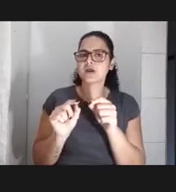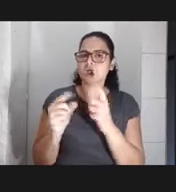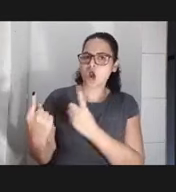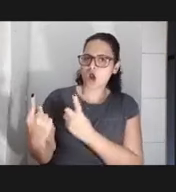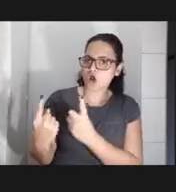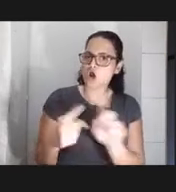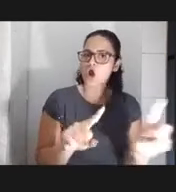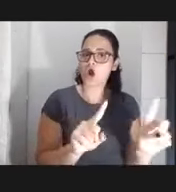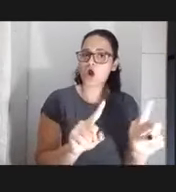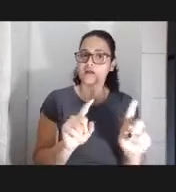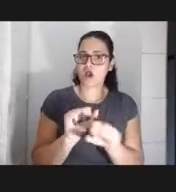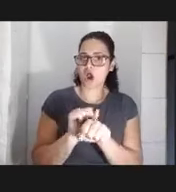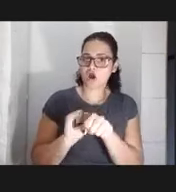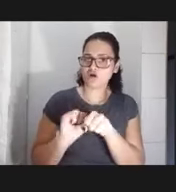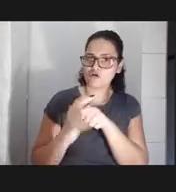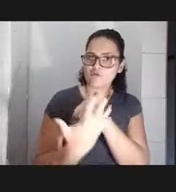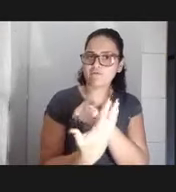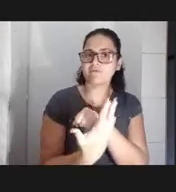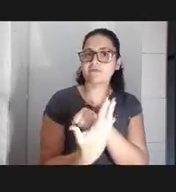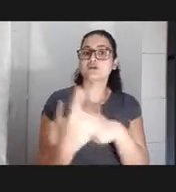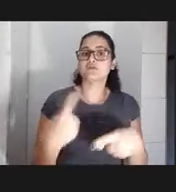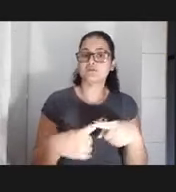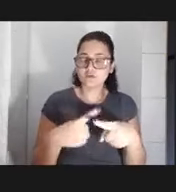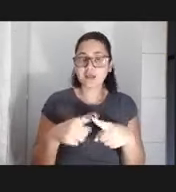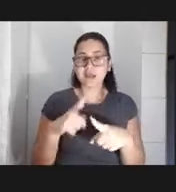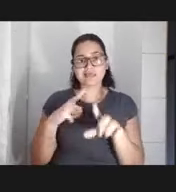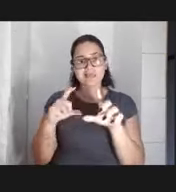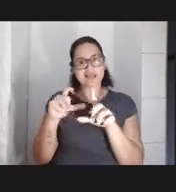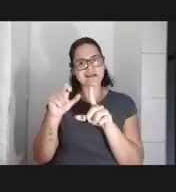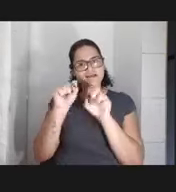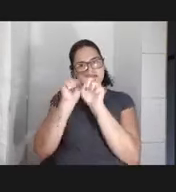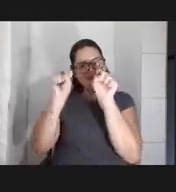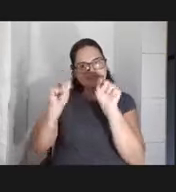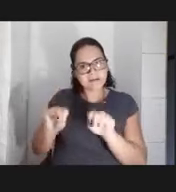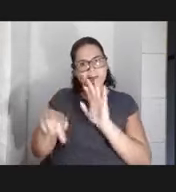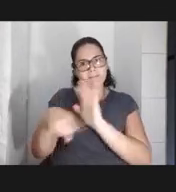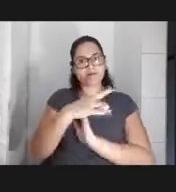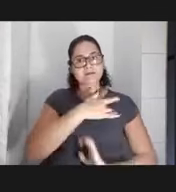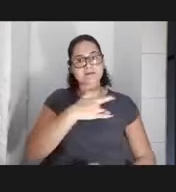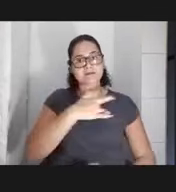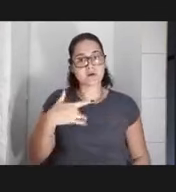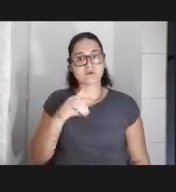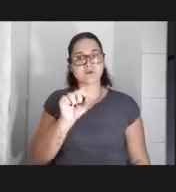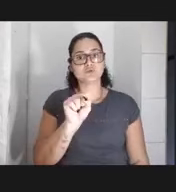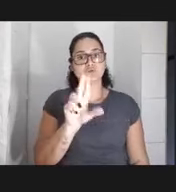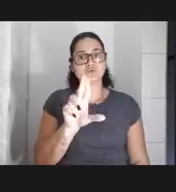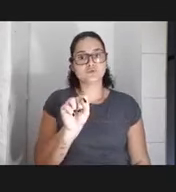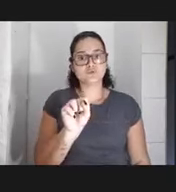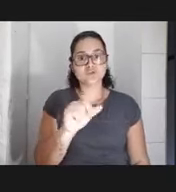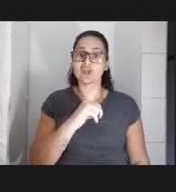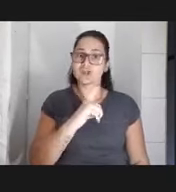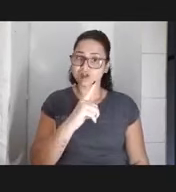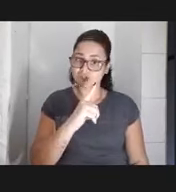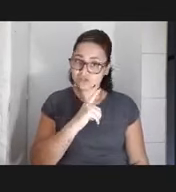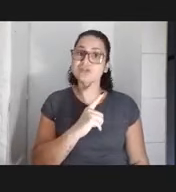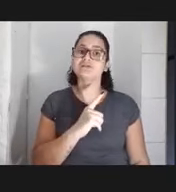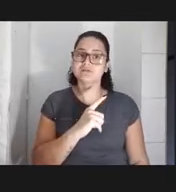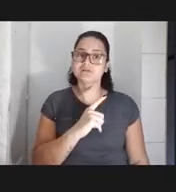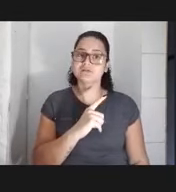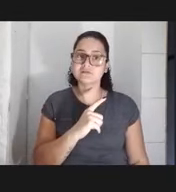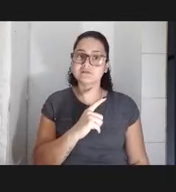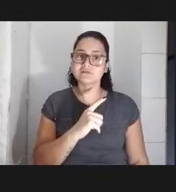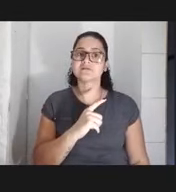Covid, porque nós temos no sistema de saúde o SUS, que é um sistema único que foi extremamente